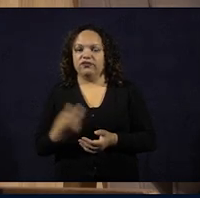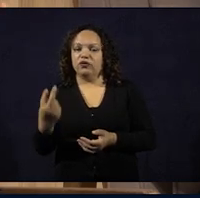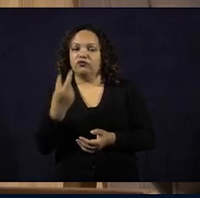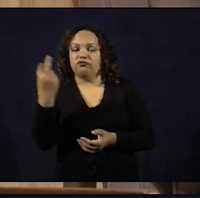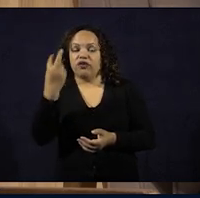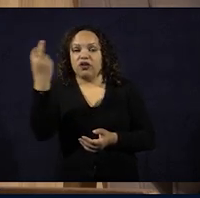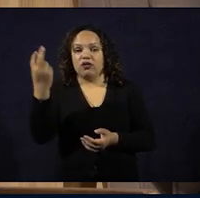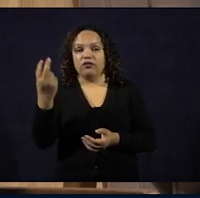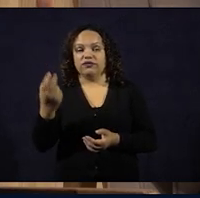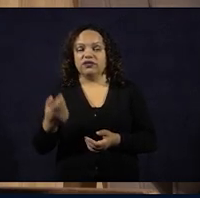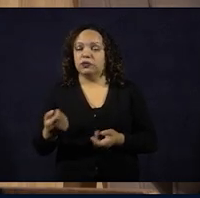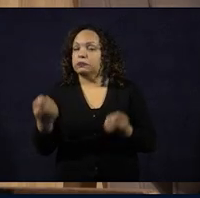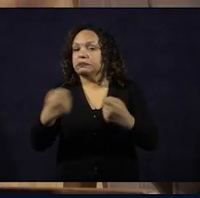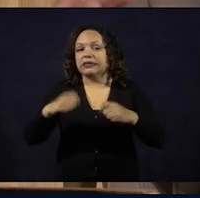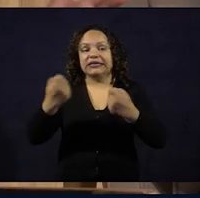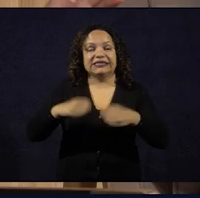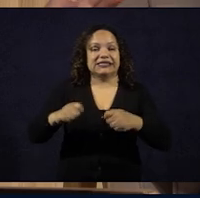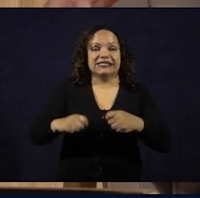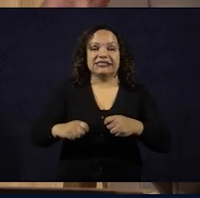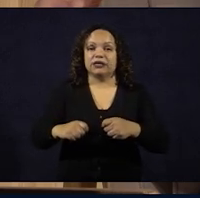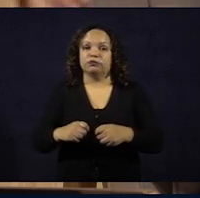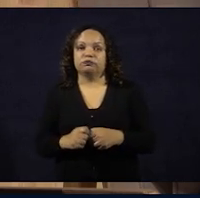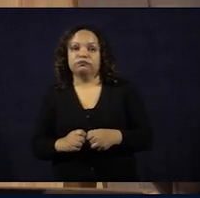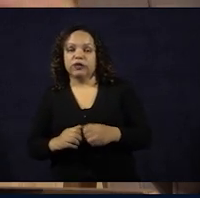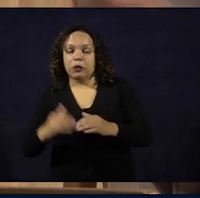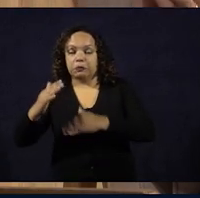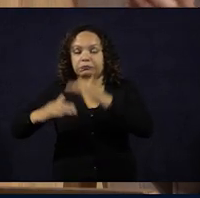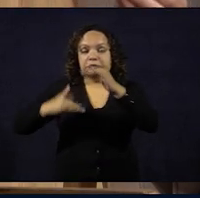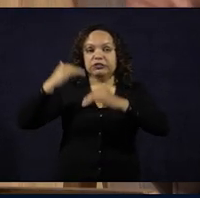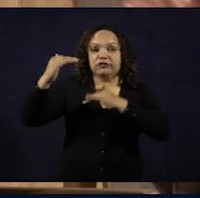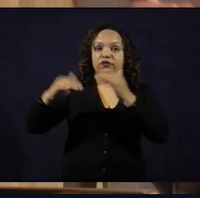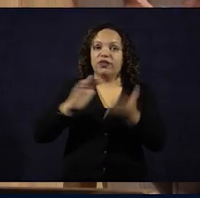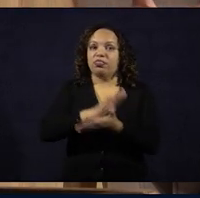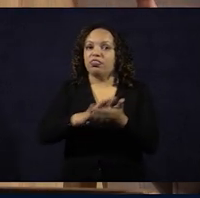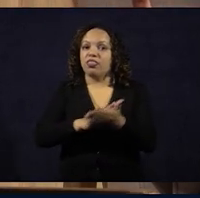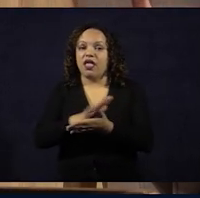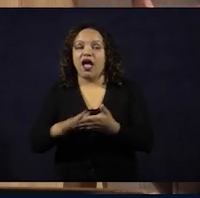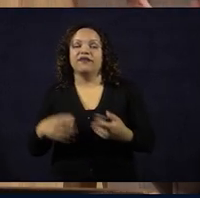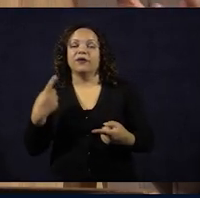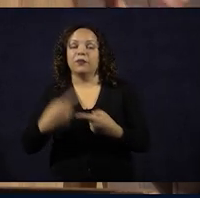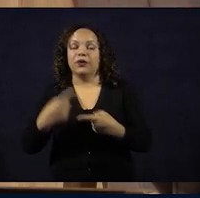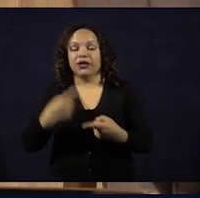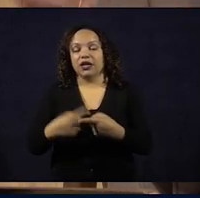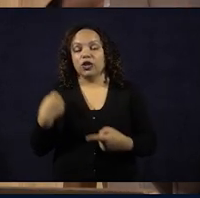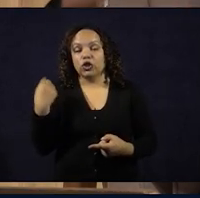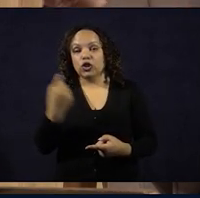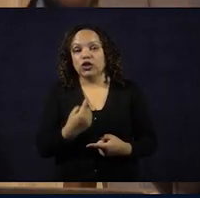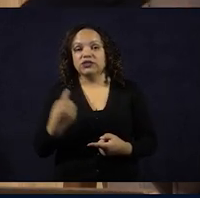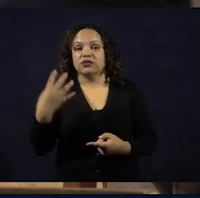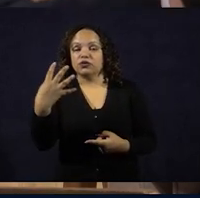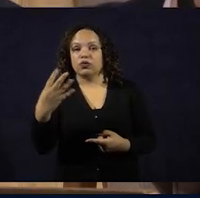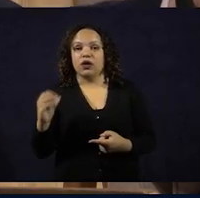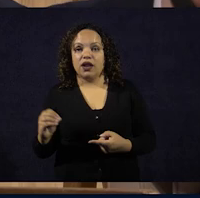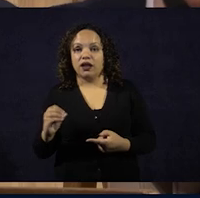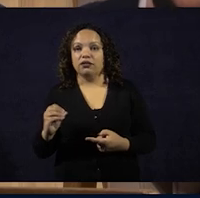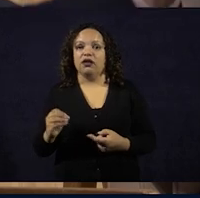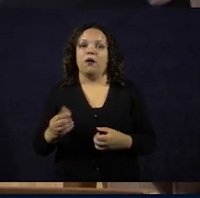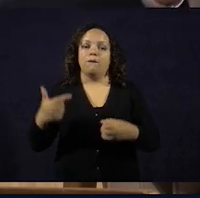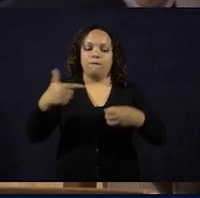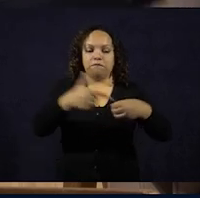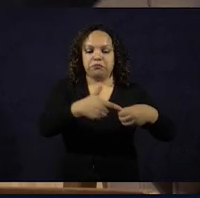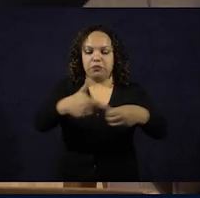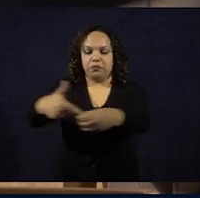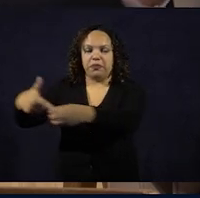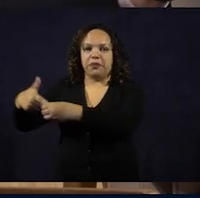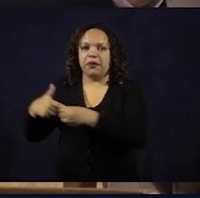não precisa desenvolver a rede você já tem lá 40 mil postos no Brasil combustível líquido lá você consegue transformar esse combustível